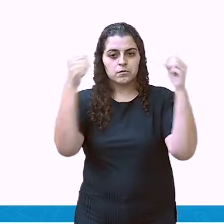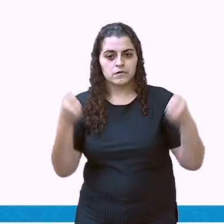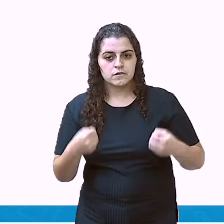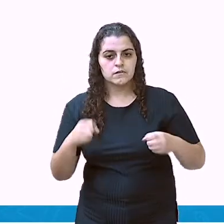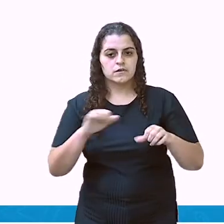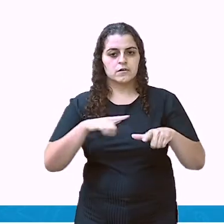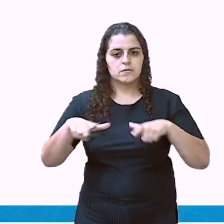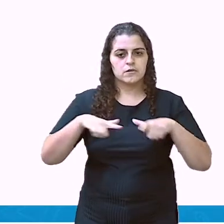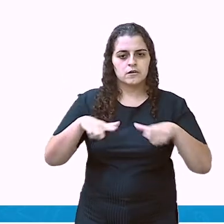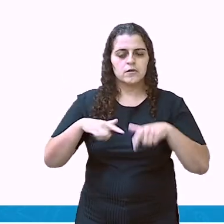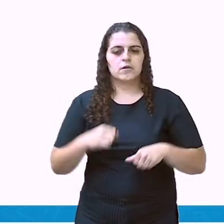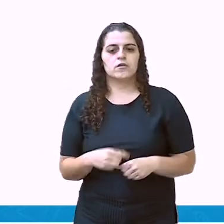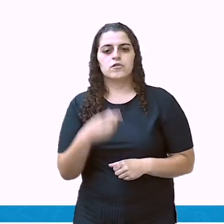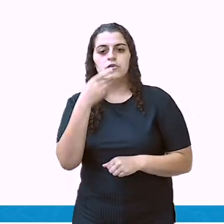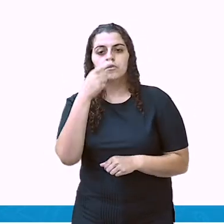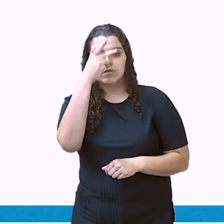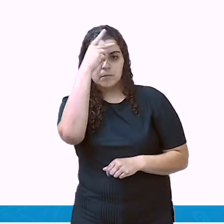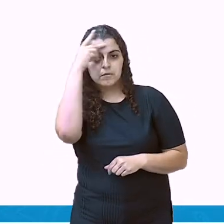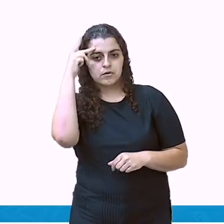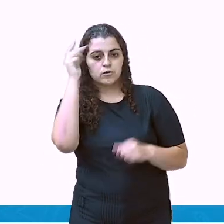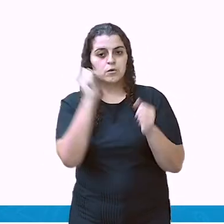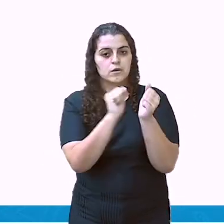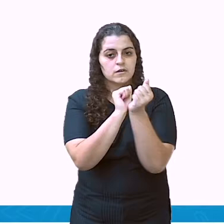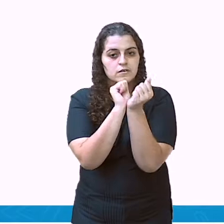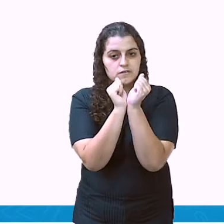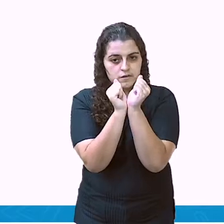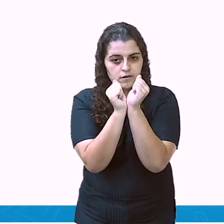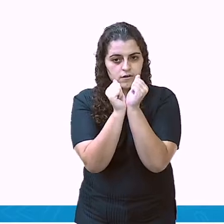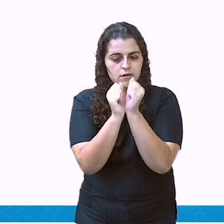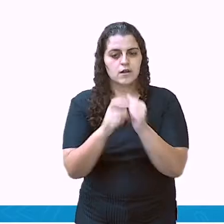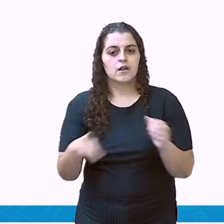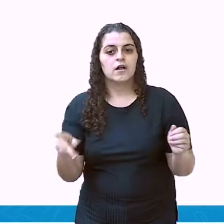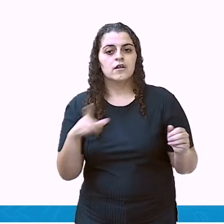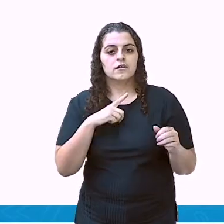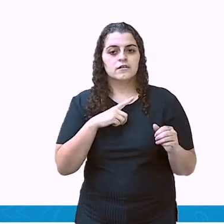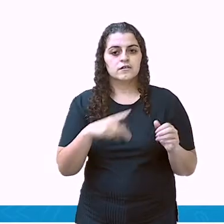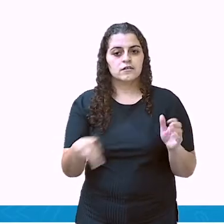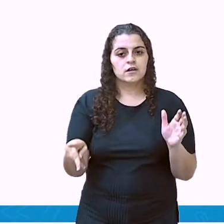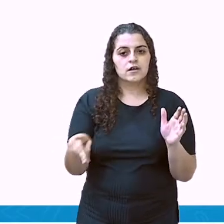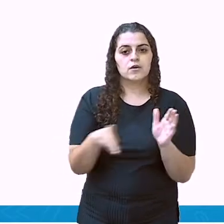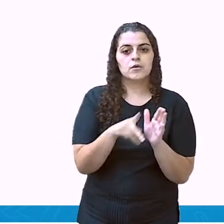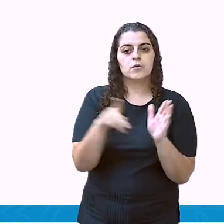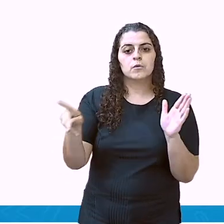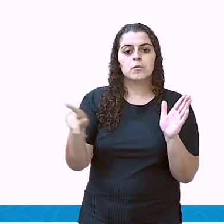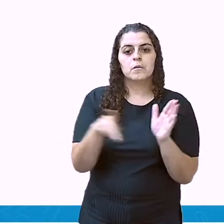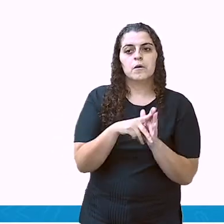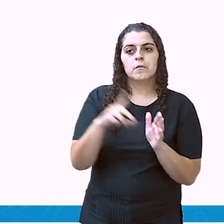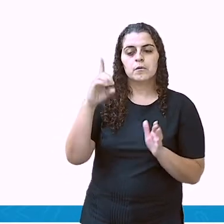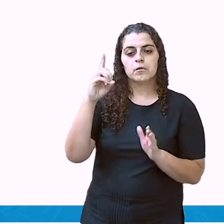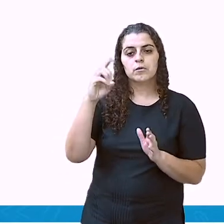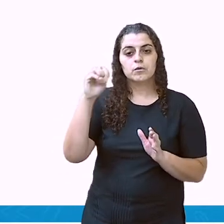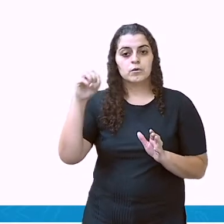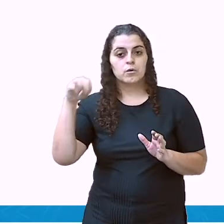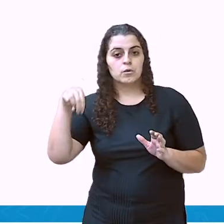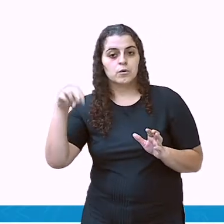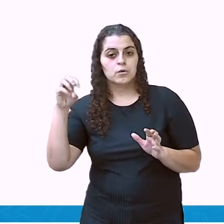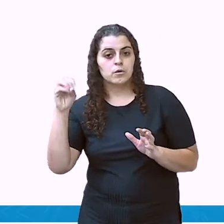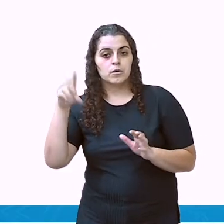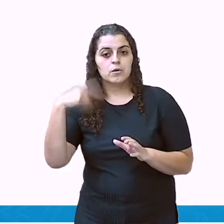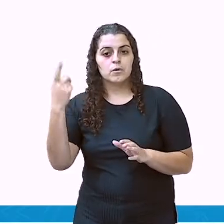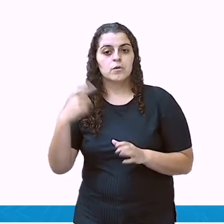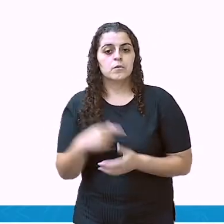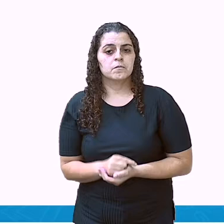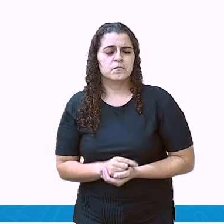trabalho no qual o indivíduo, o escravo, é propriedade do outro. Vocês